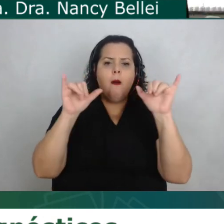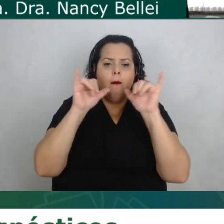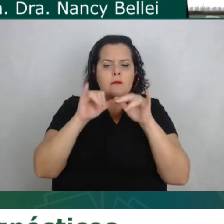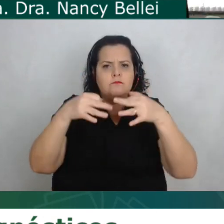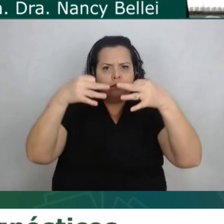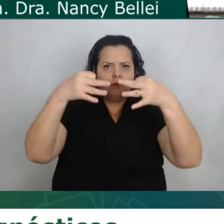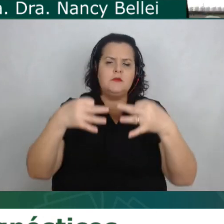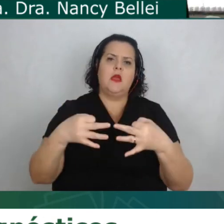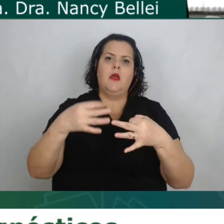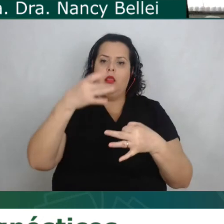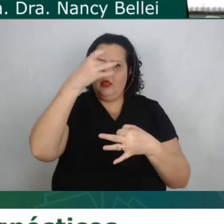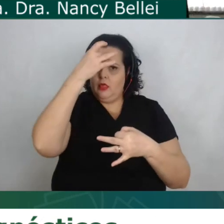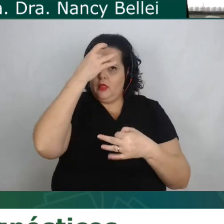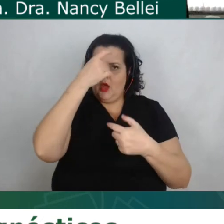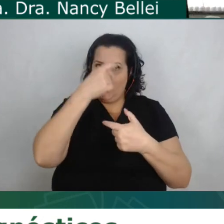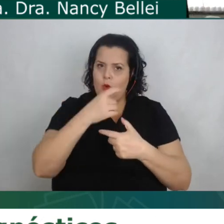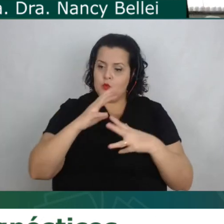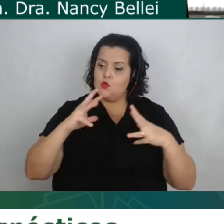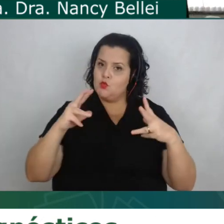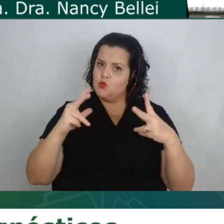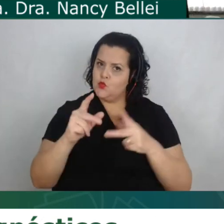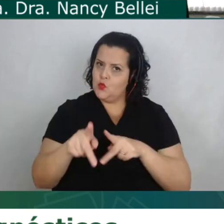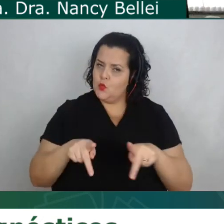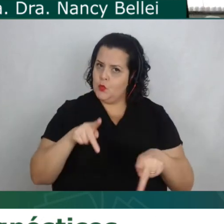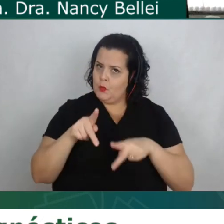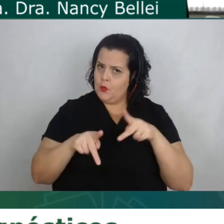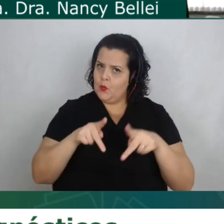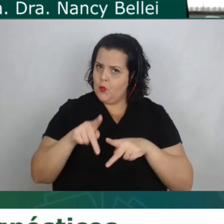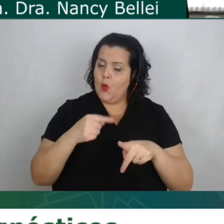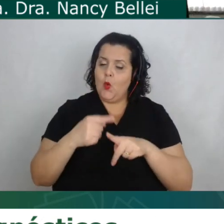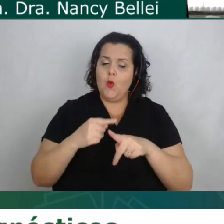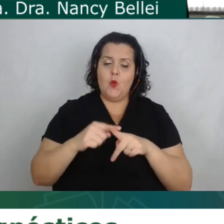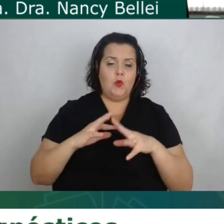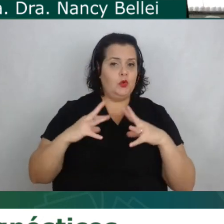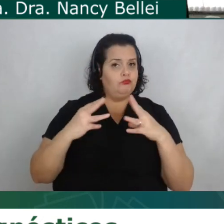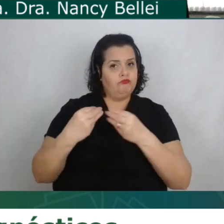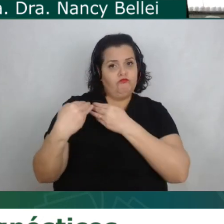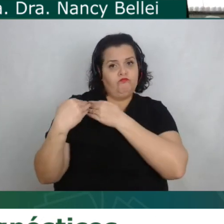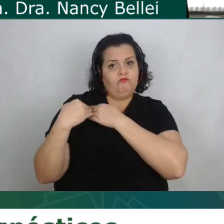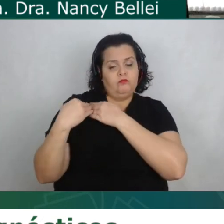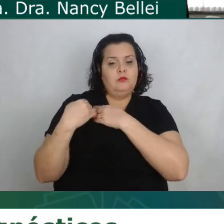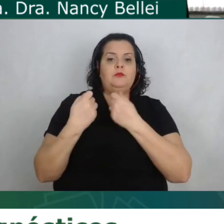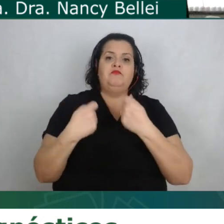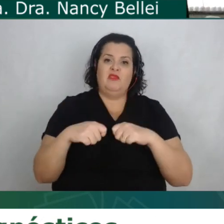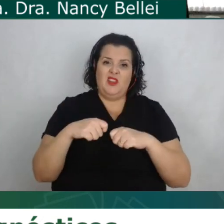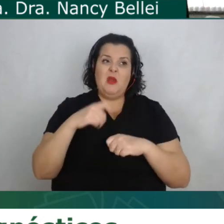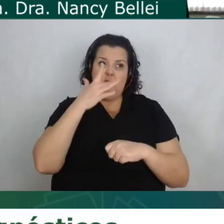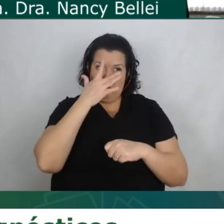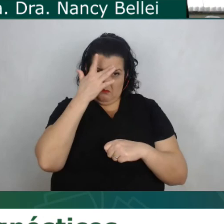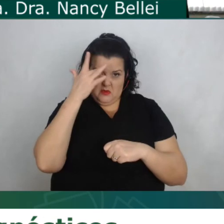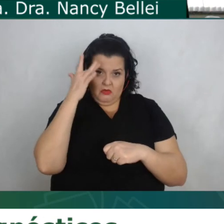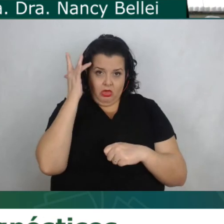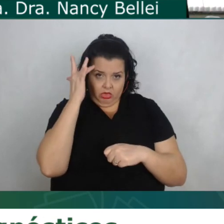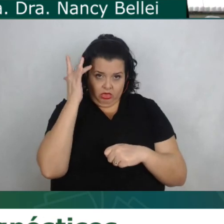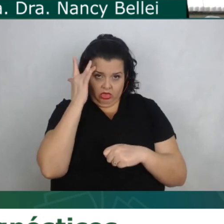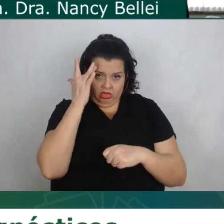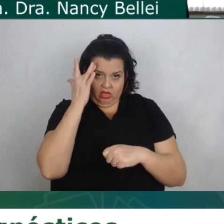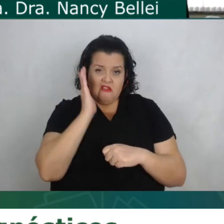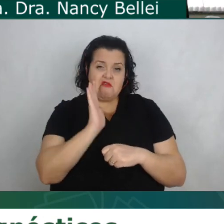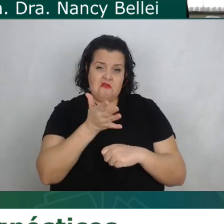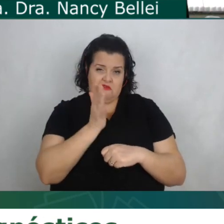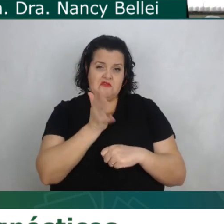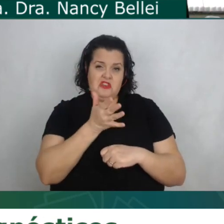da população, porque todos têm que cumprir a sua parte. Quem acha que nós já passamos do pior, né, eu acho que é uma